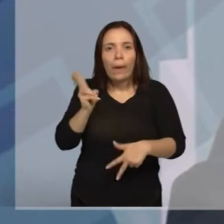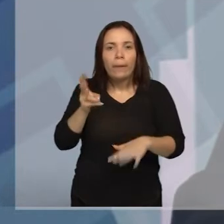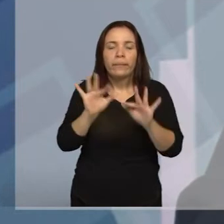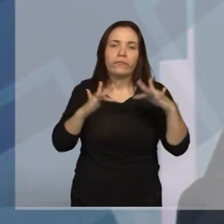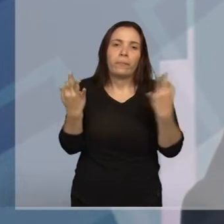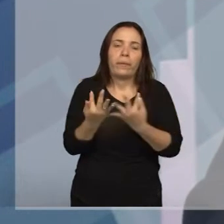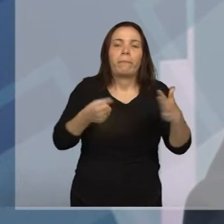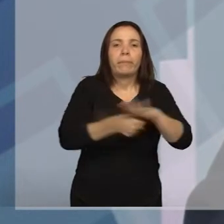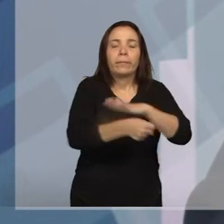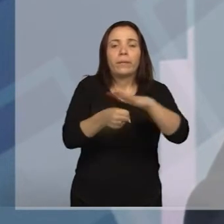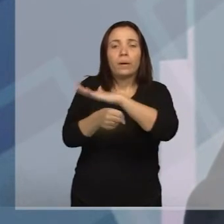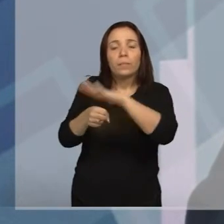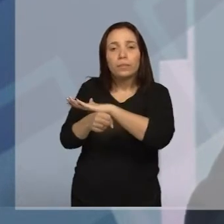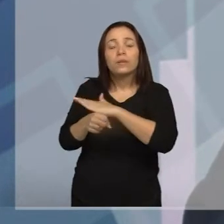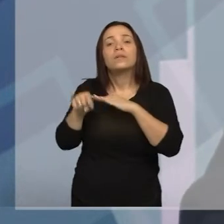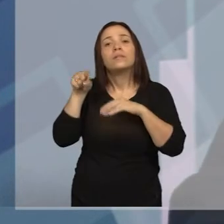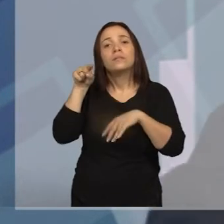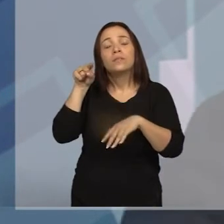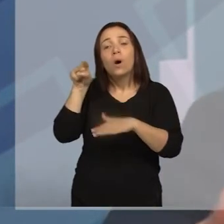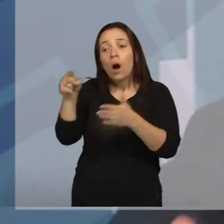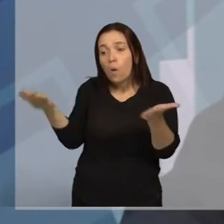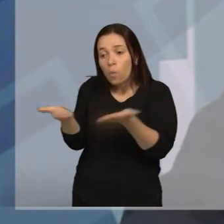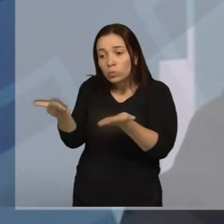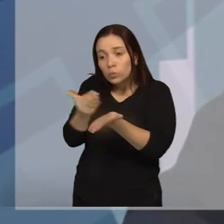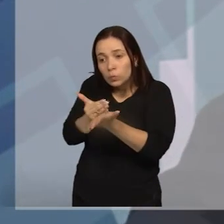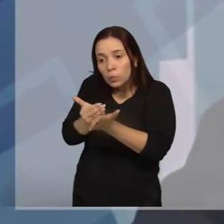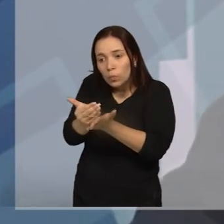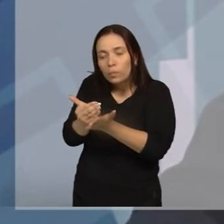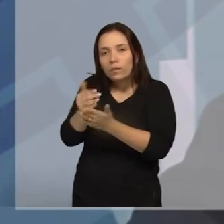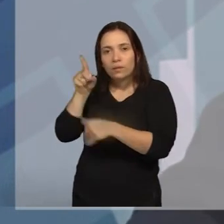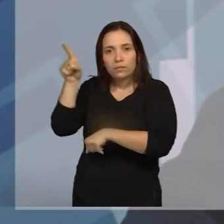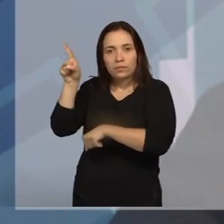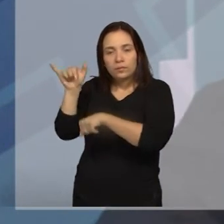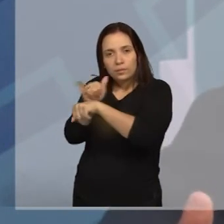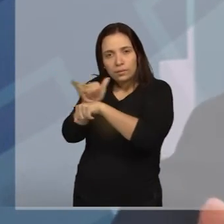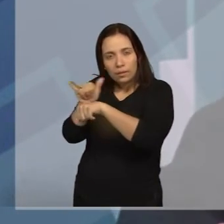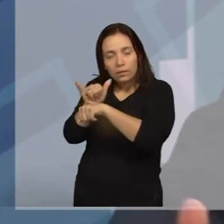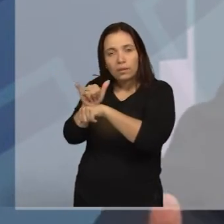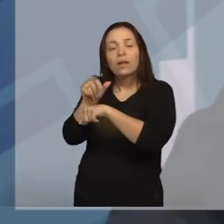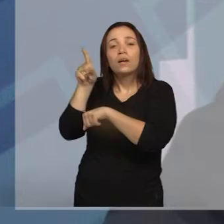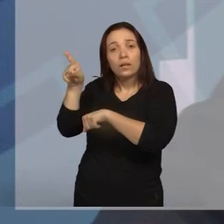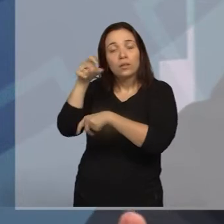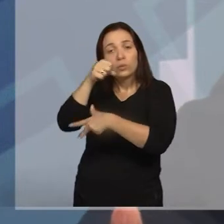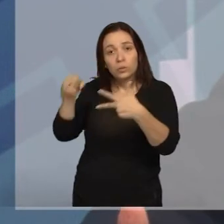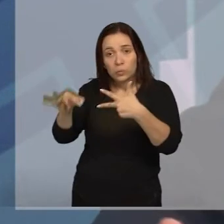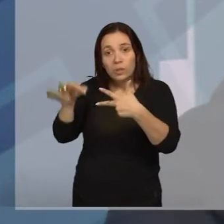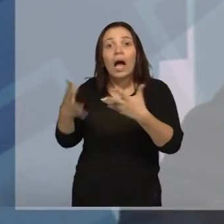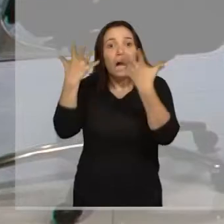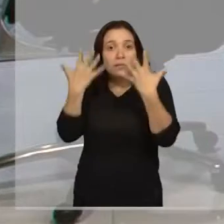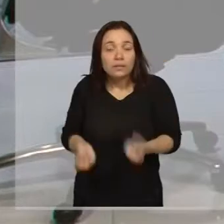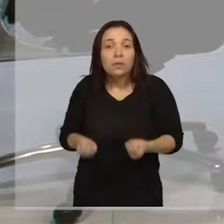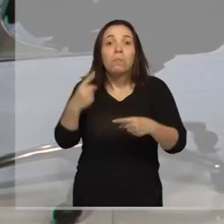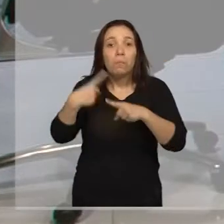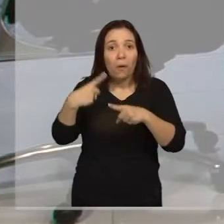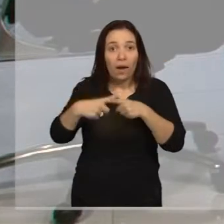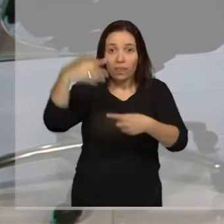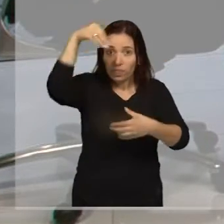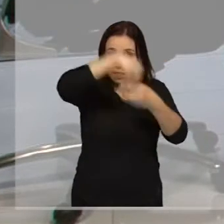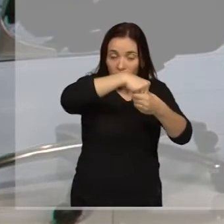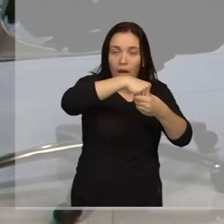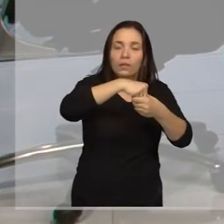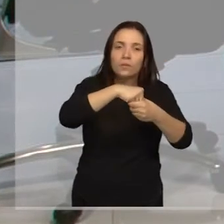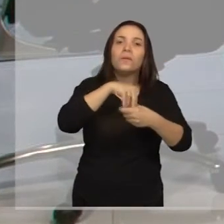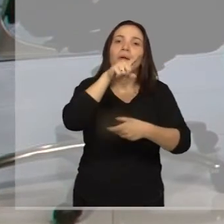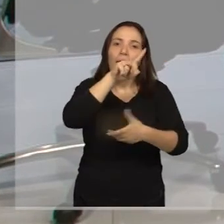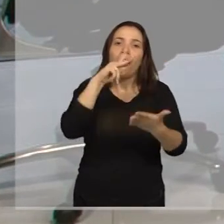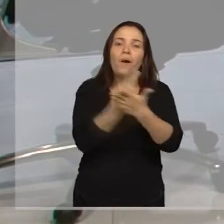que se iniciaram justamente pelo judiciário, porque lá era o palco onde realmente